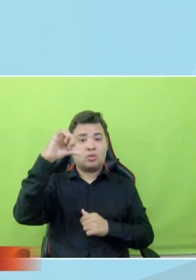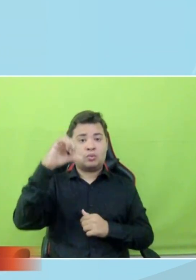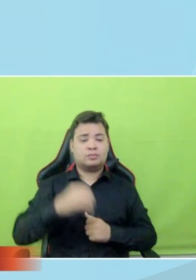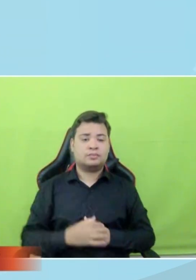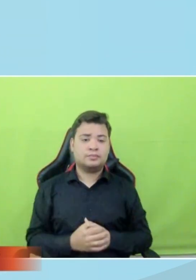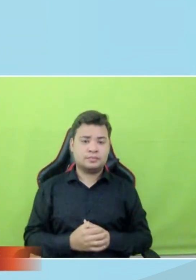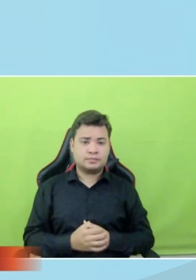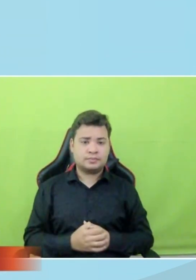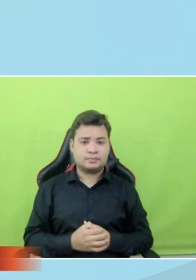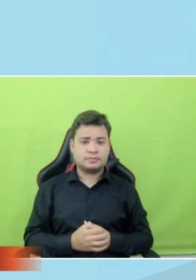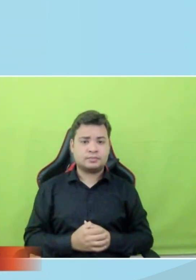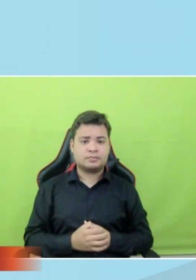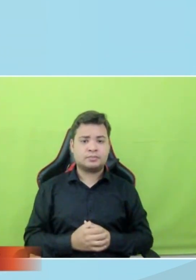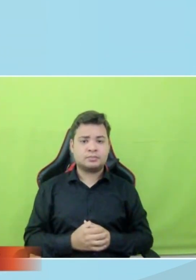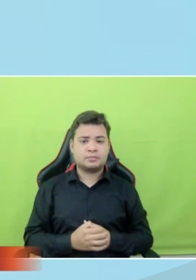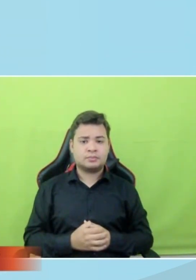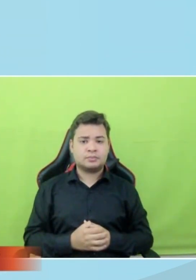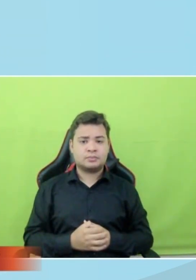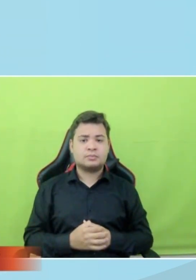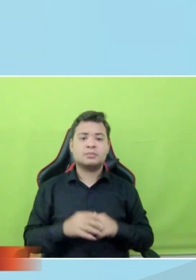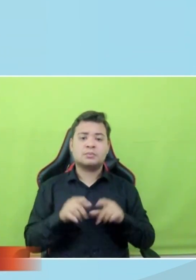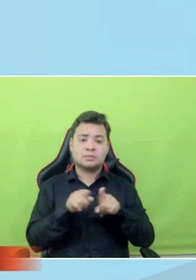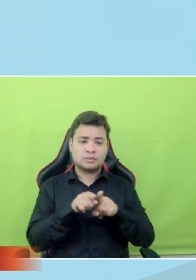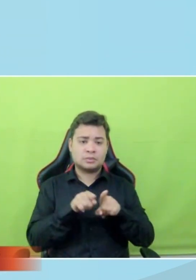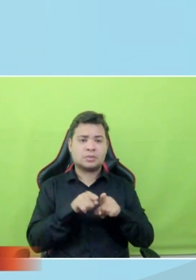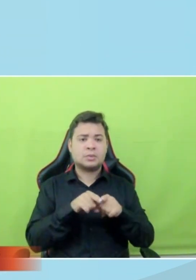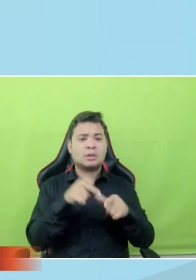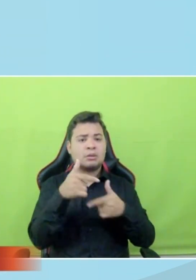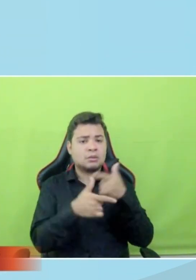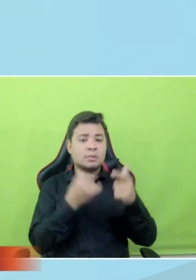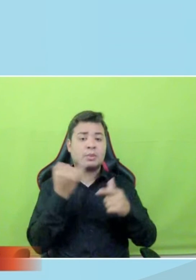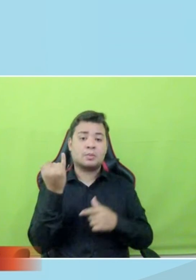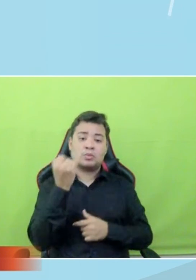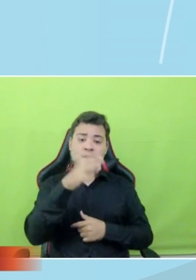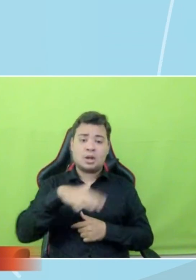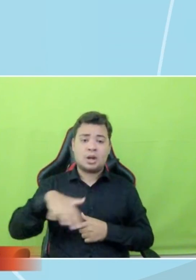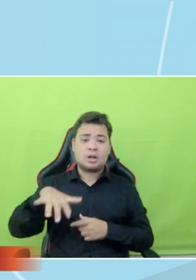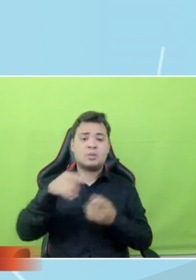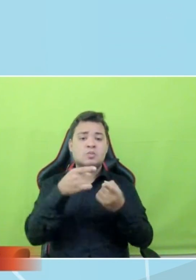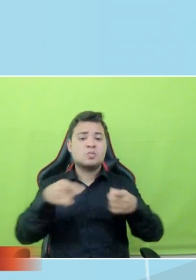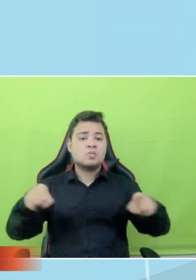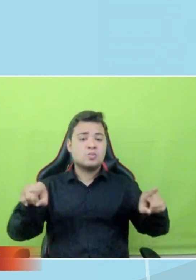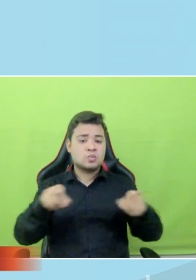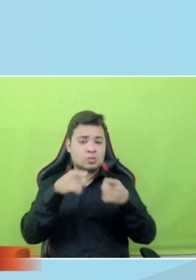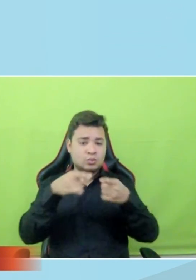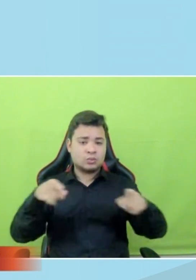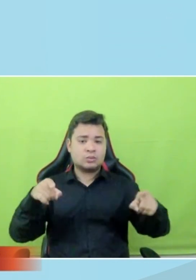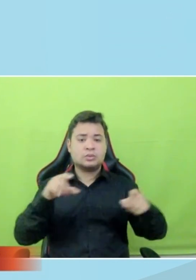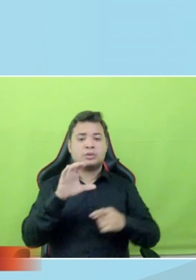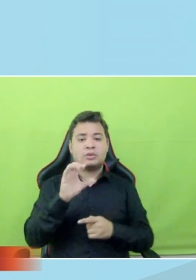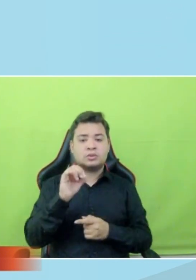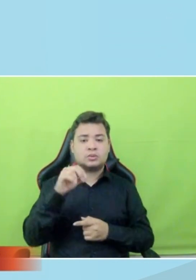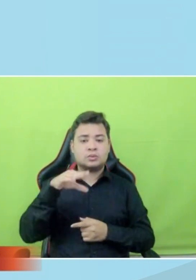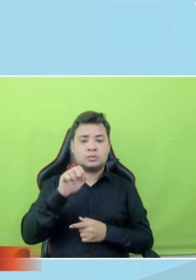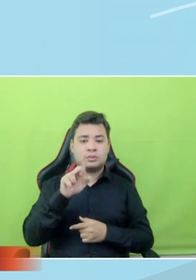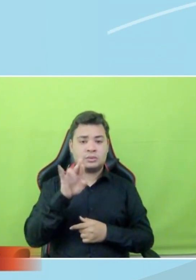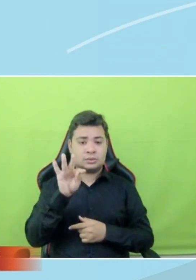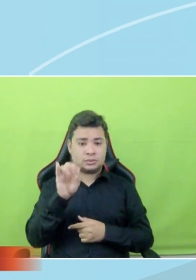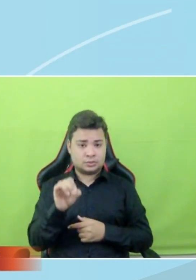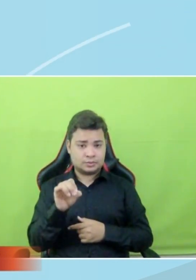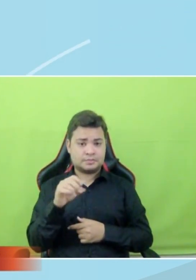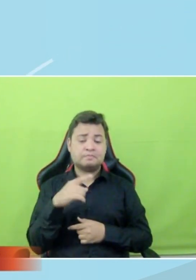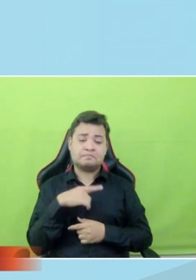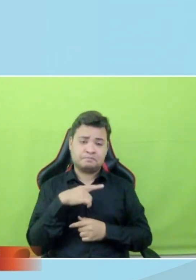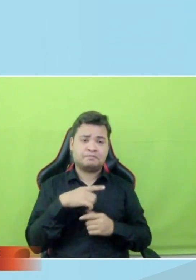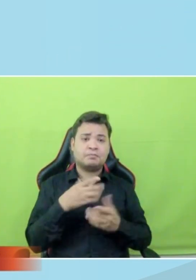E obras importantes do universo da música de concerto estão no programa dessa sexta-feira da Orquestra